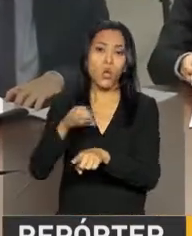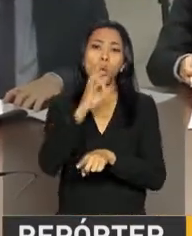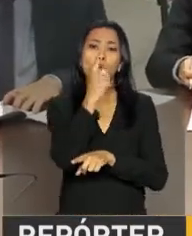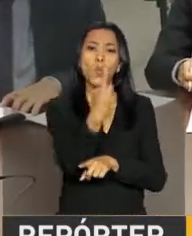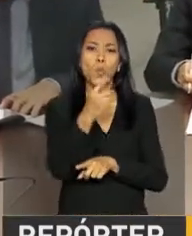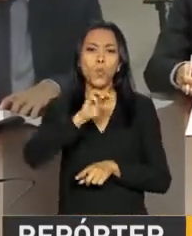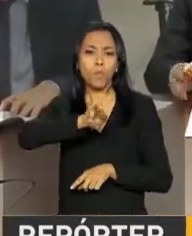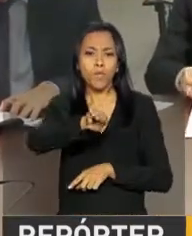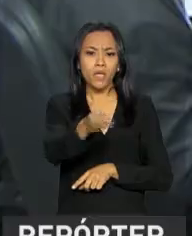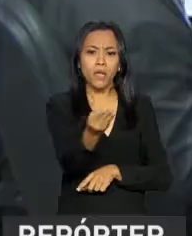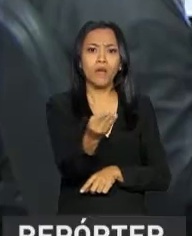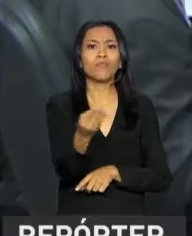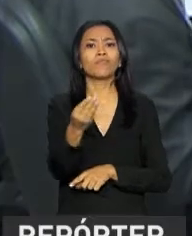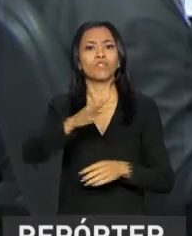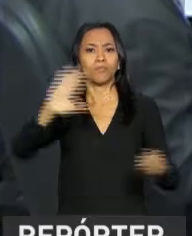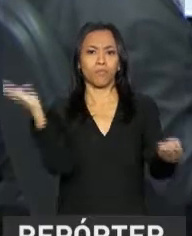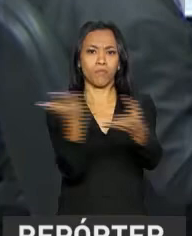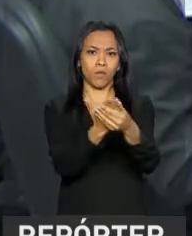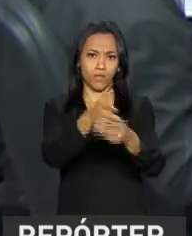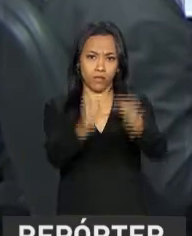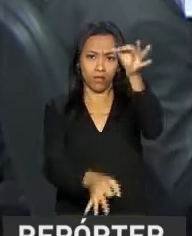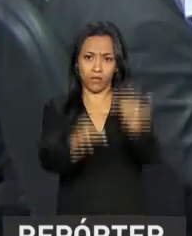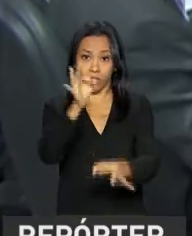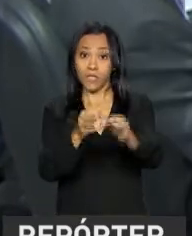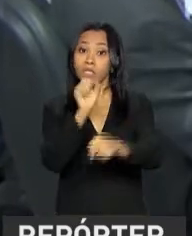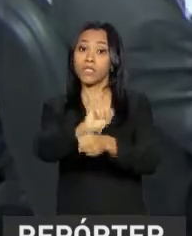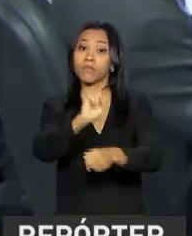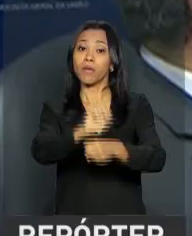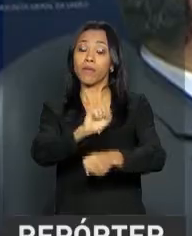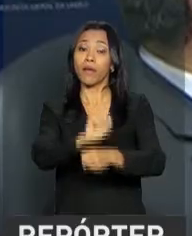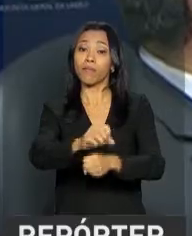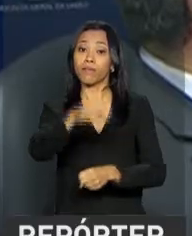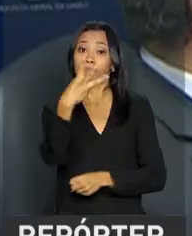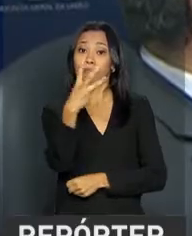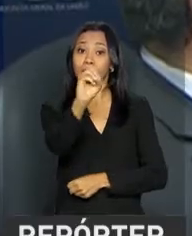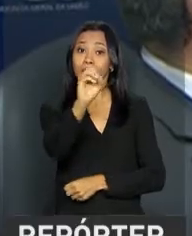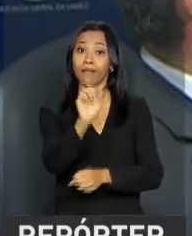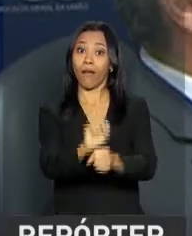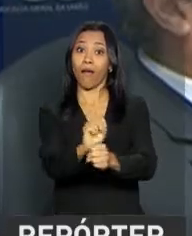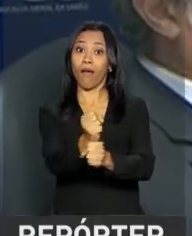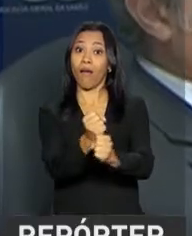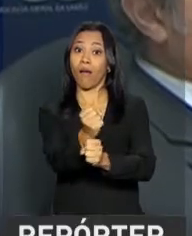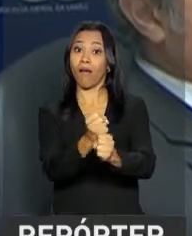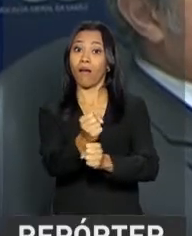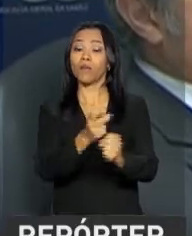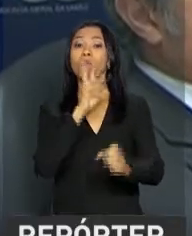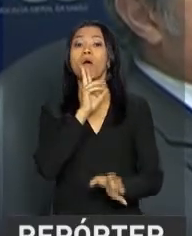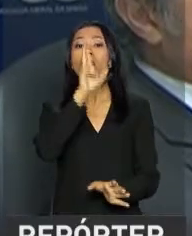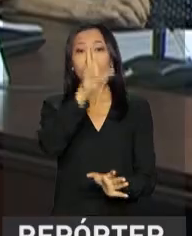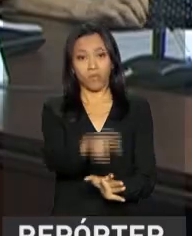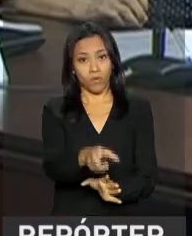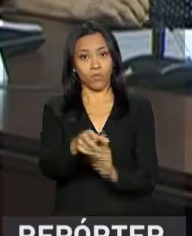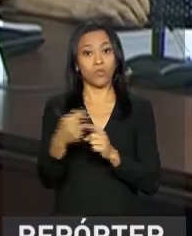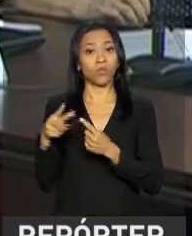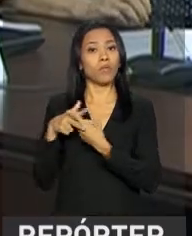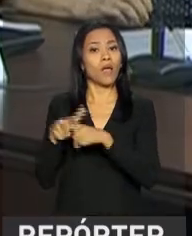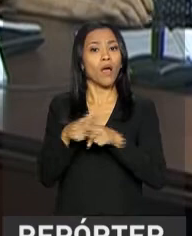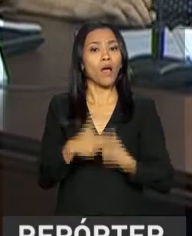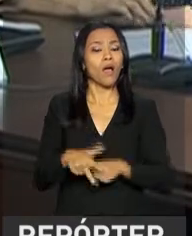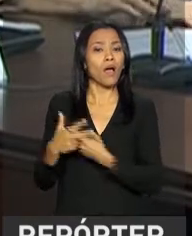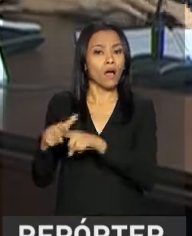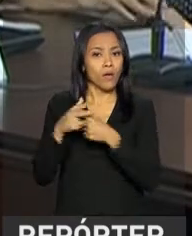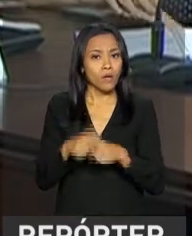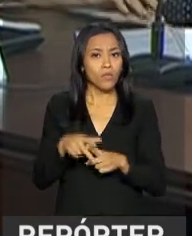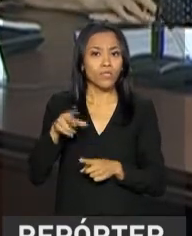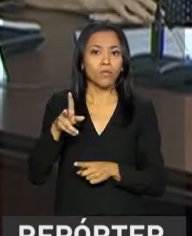ações na justiça que aguardavam há quase 30 anos uma resposta sobre a correção da poupança durante os planos econômicos